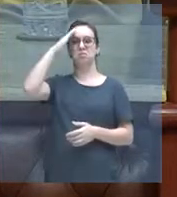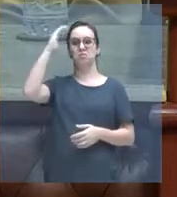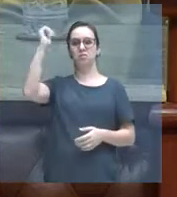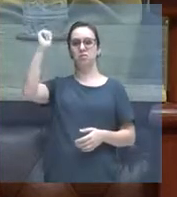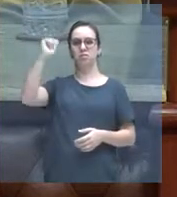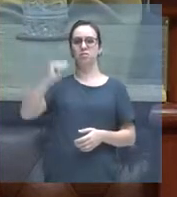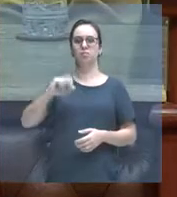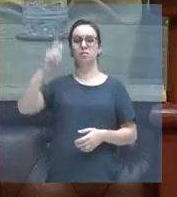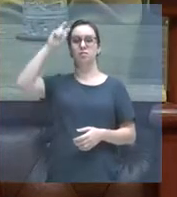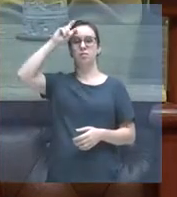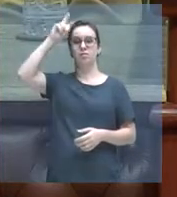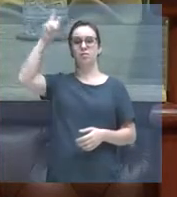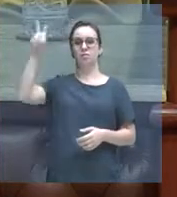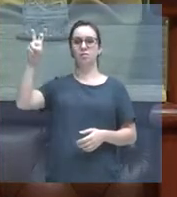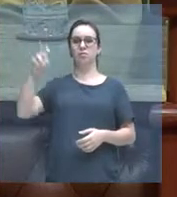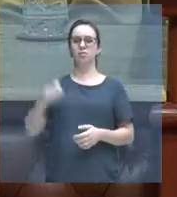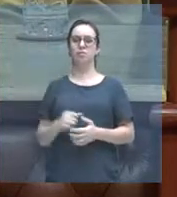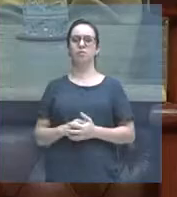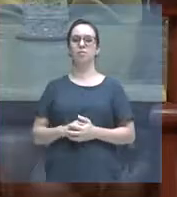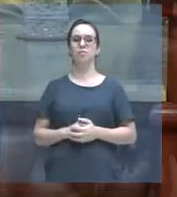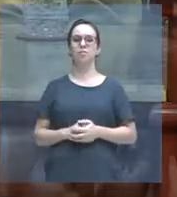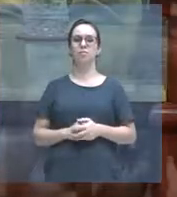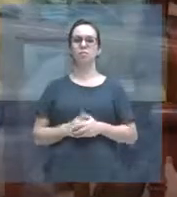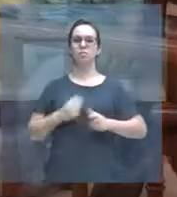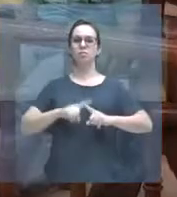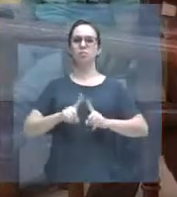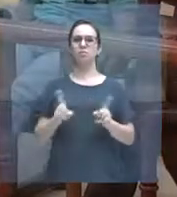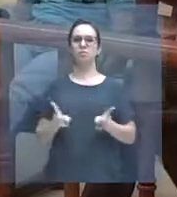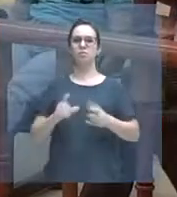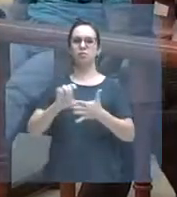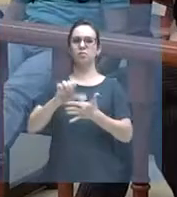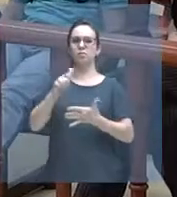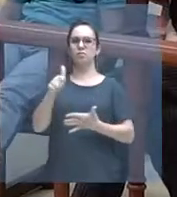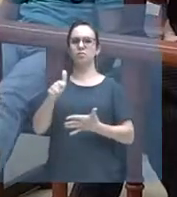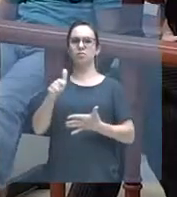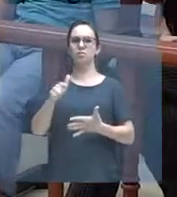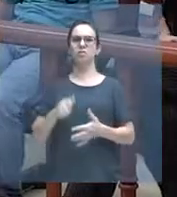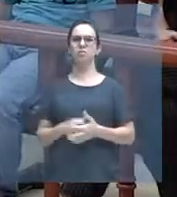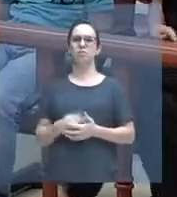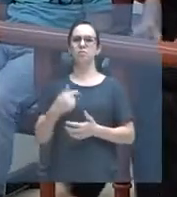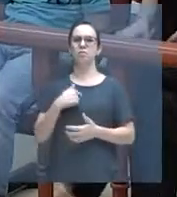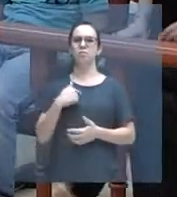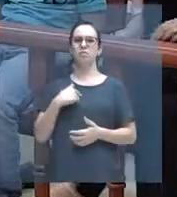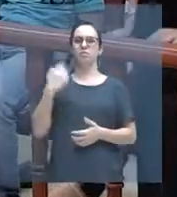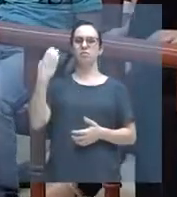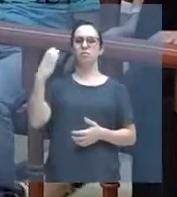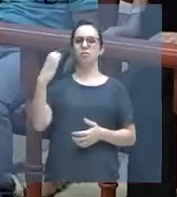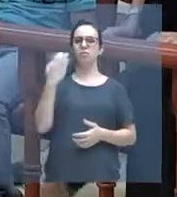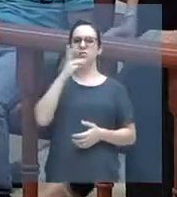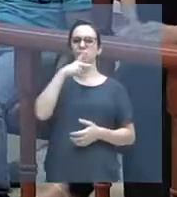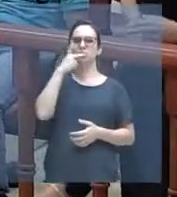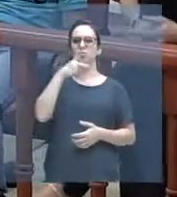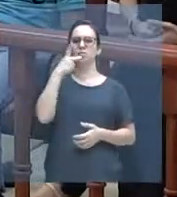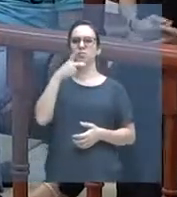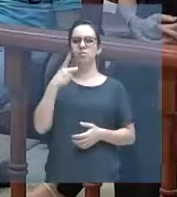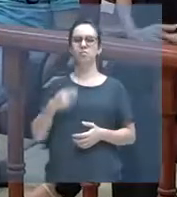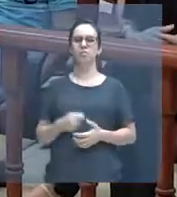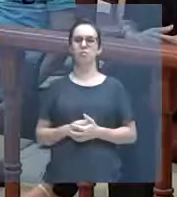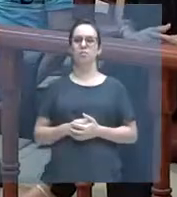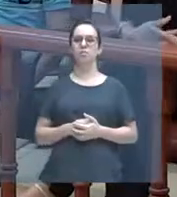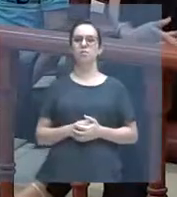violão. Mas, primeiro, eu queria falar uma frase do Euclides da